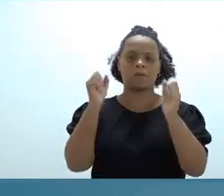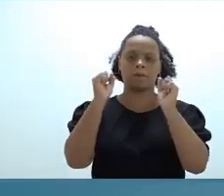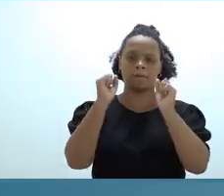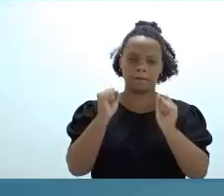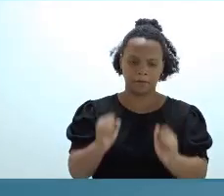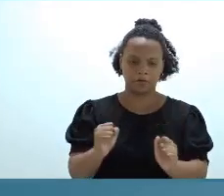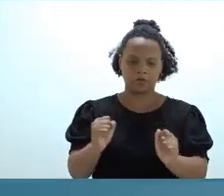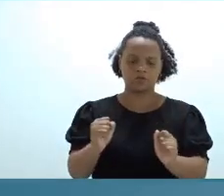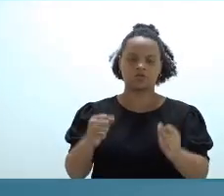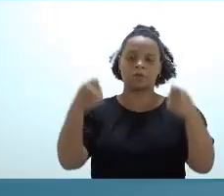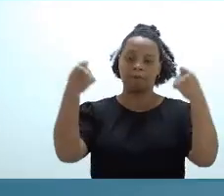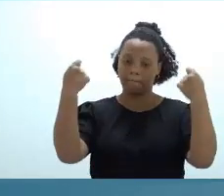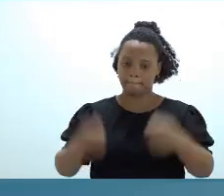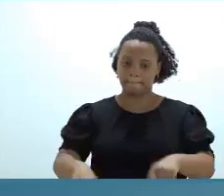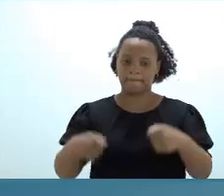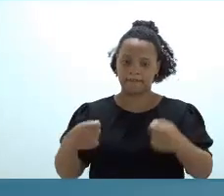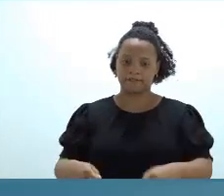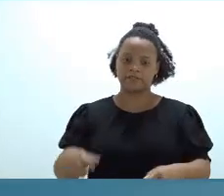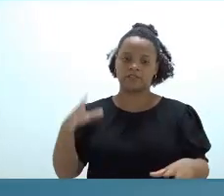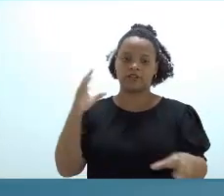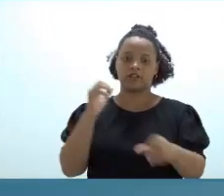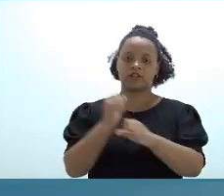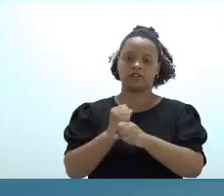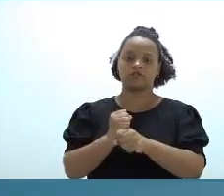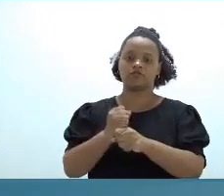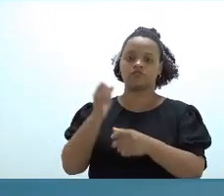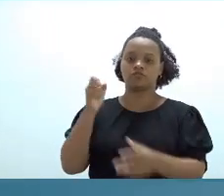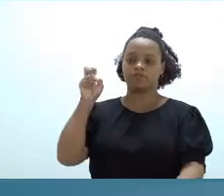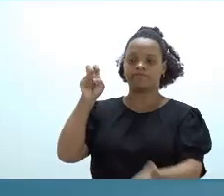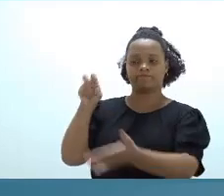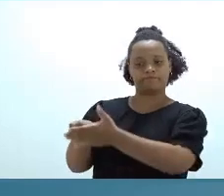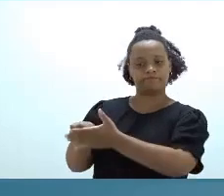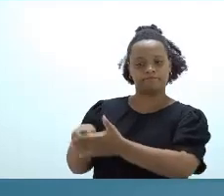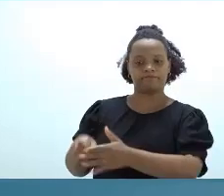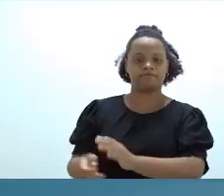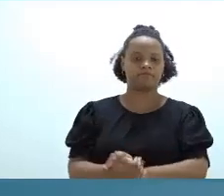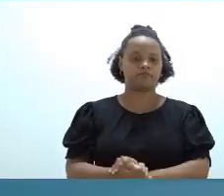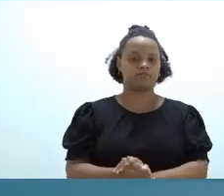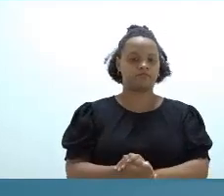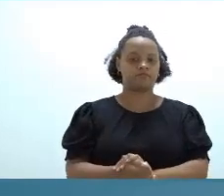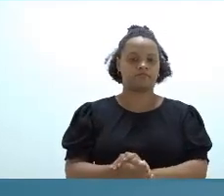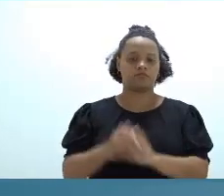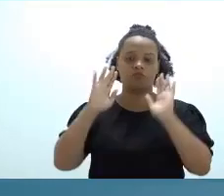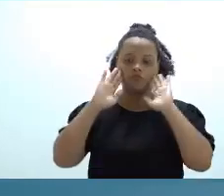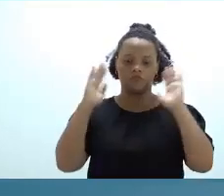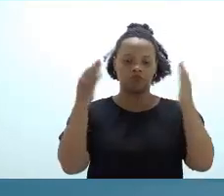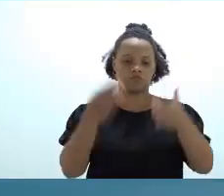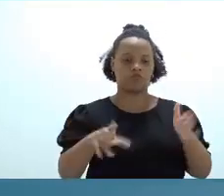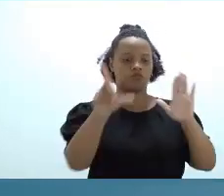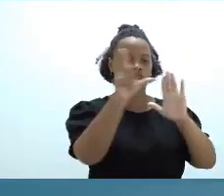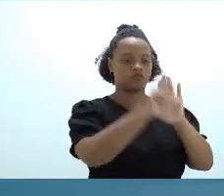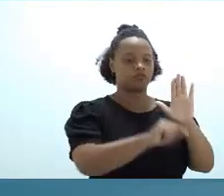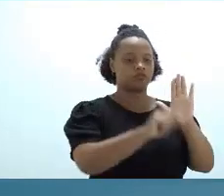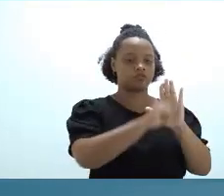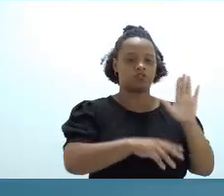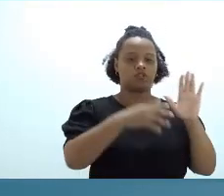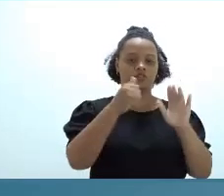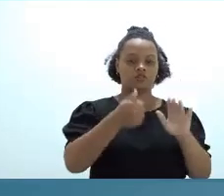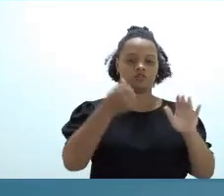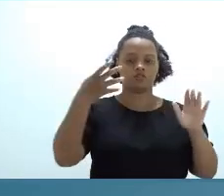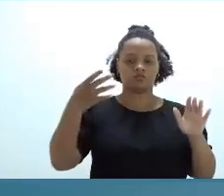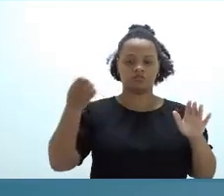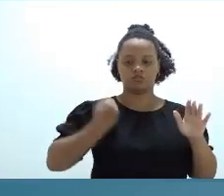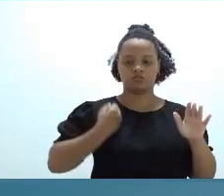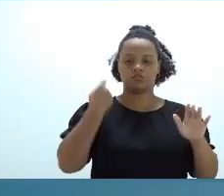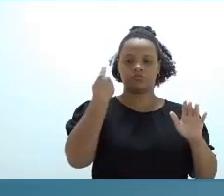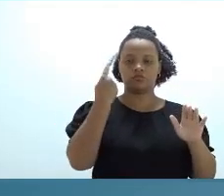normas consumeristas, especialmente dos artigos 14, parágrafo 1º e 20 do CDC. Contudo,